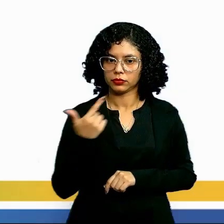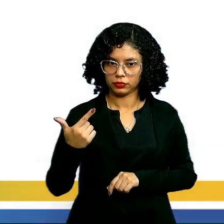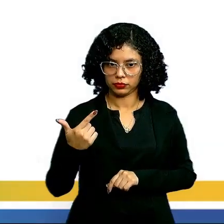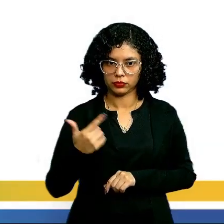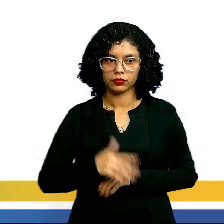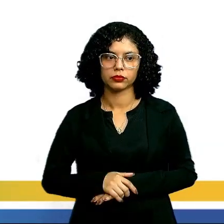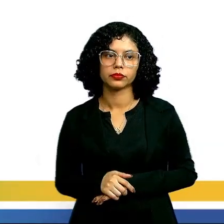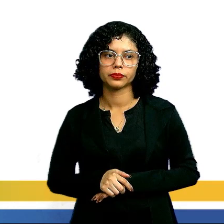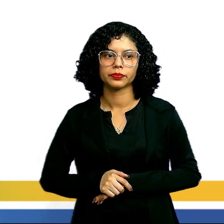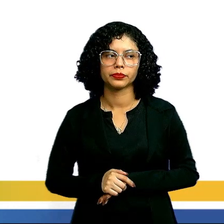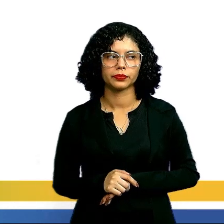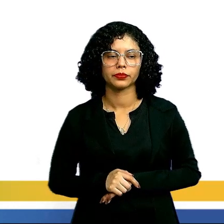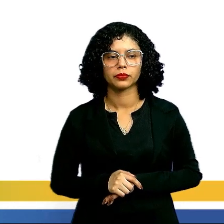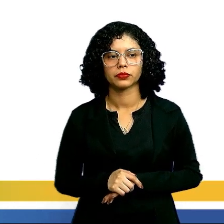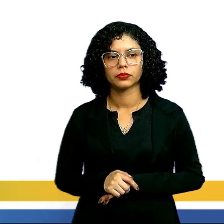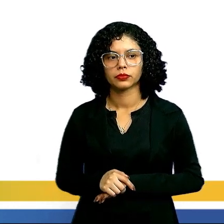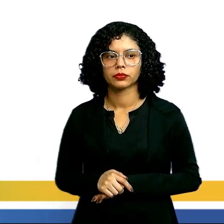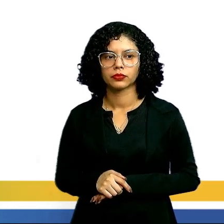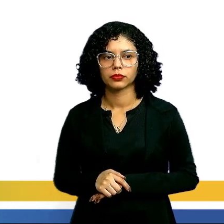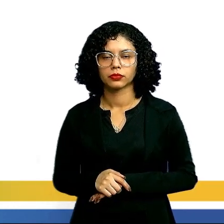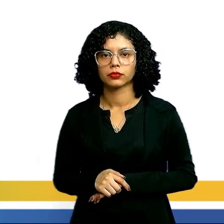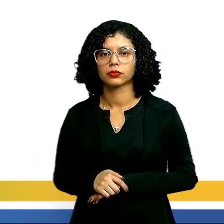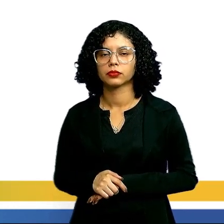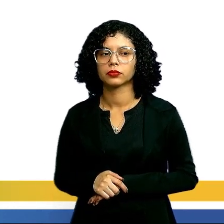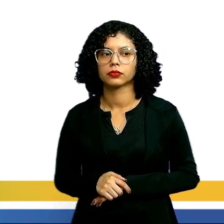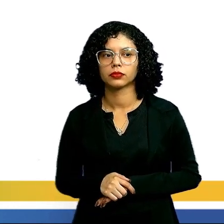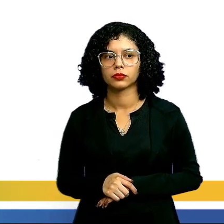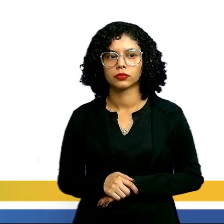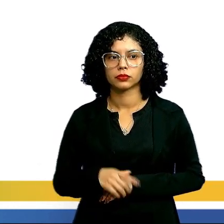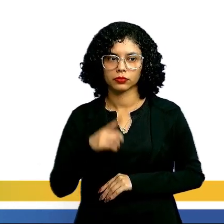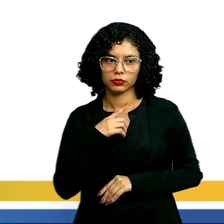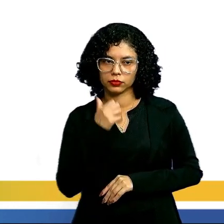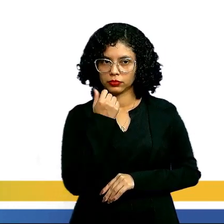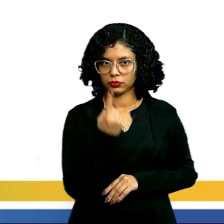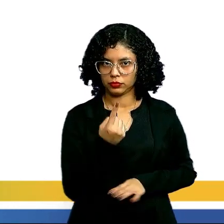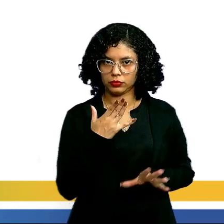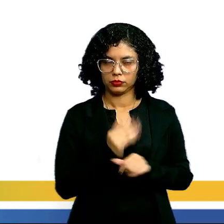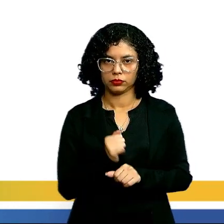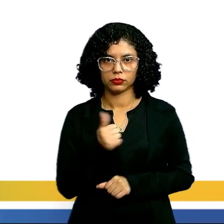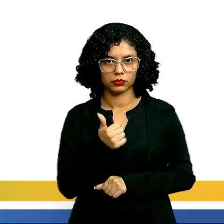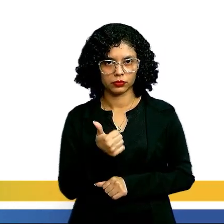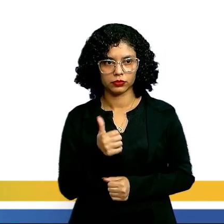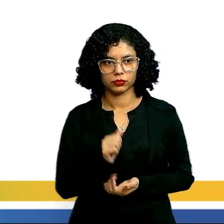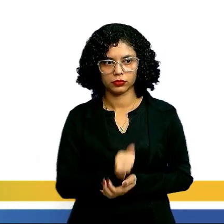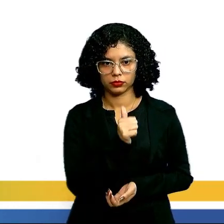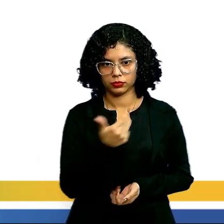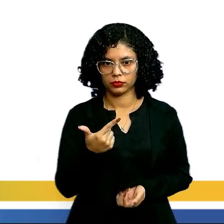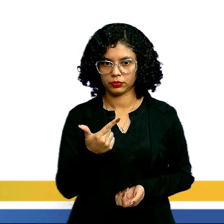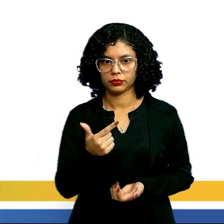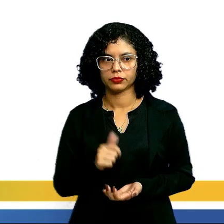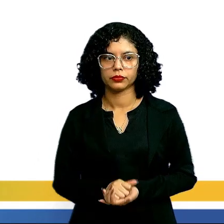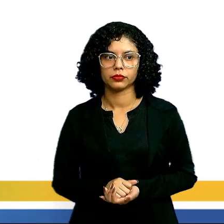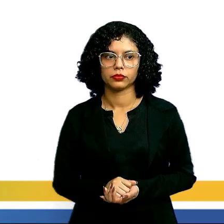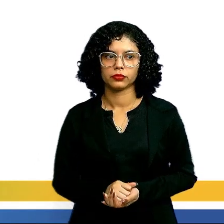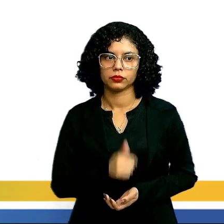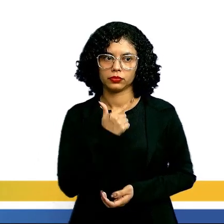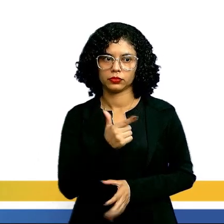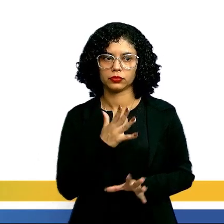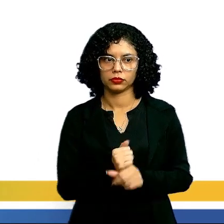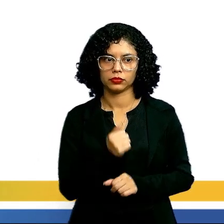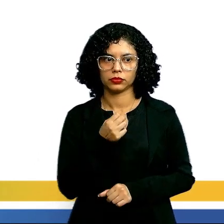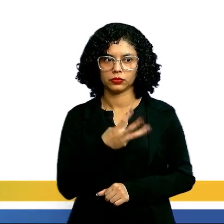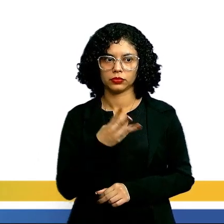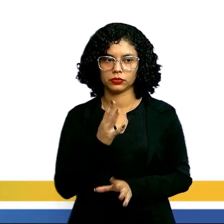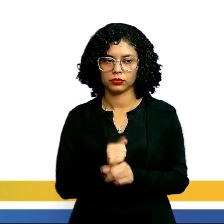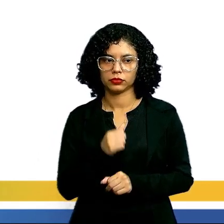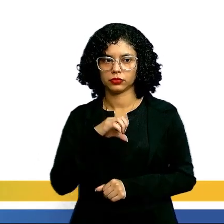12. Então, vejamos. O Arthur, ele tem 1 mais 11 igual a 12. 2 mais 10,